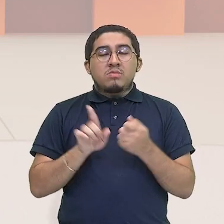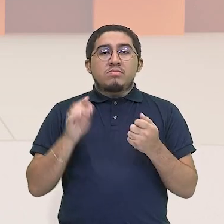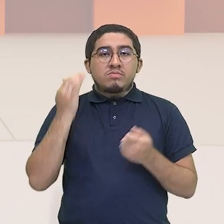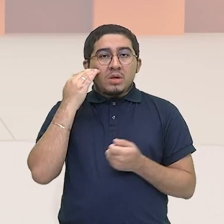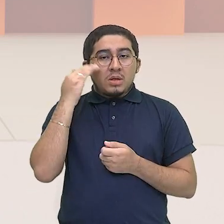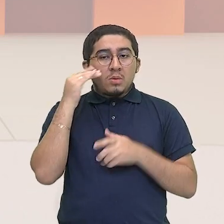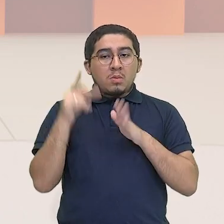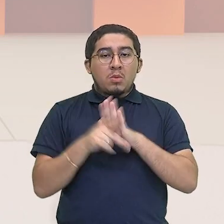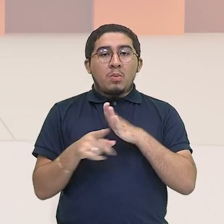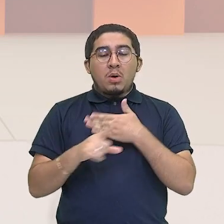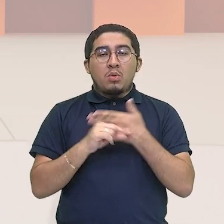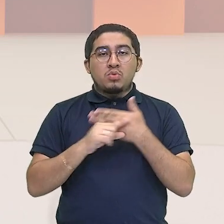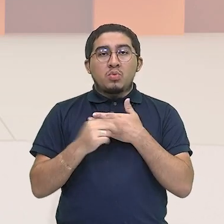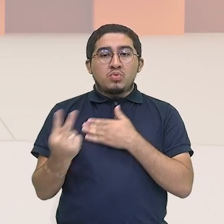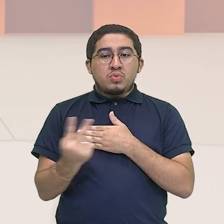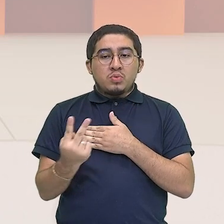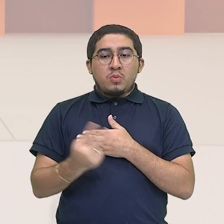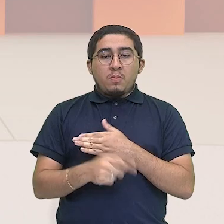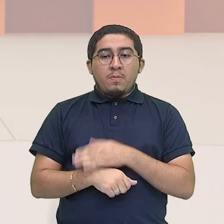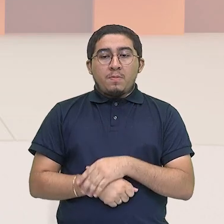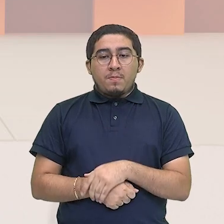com o Max Weber e